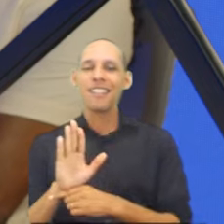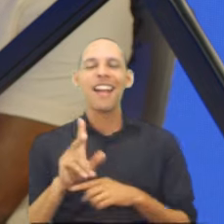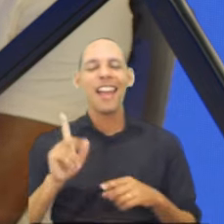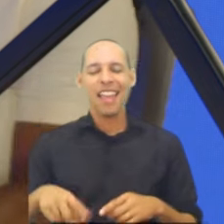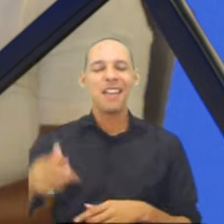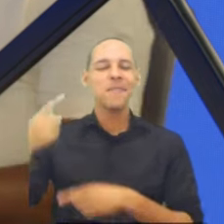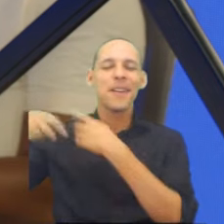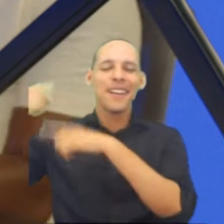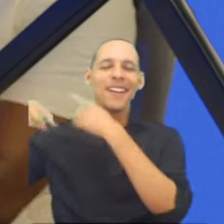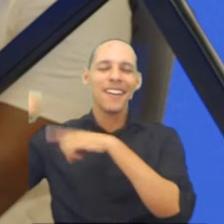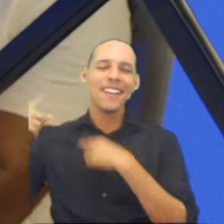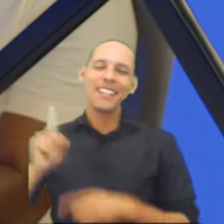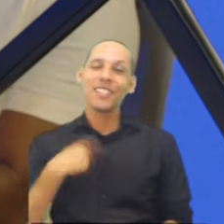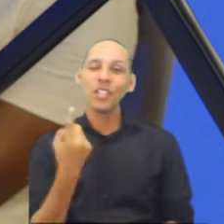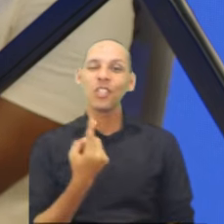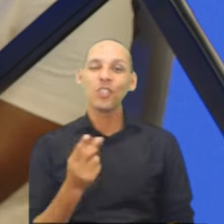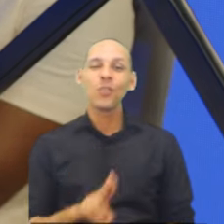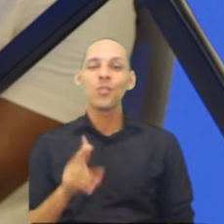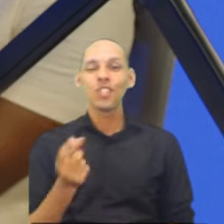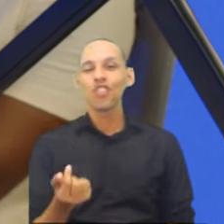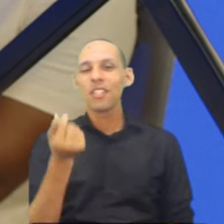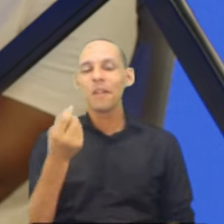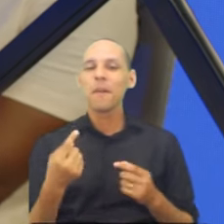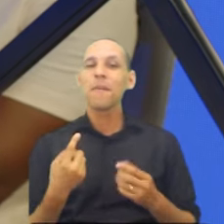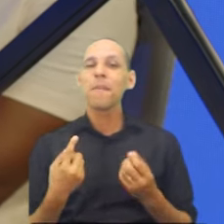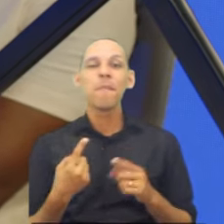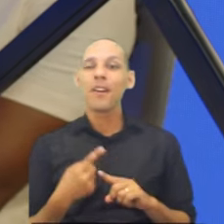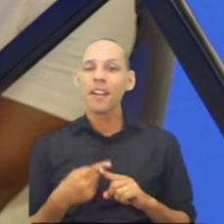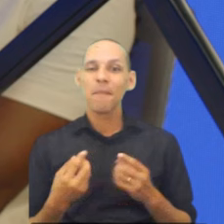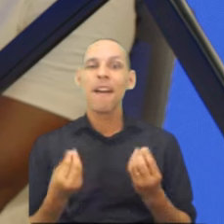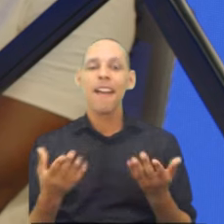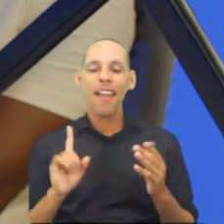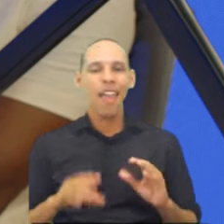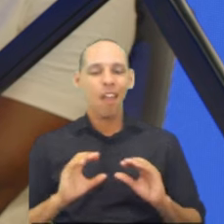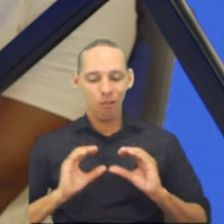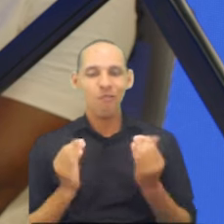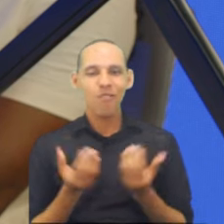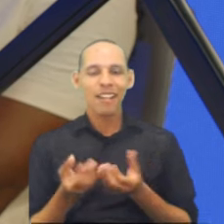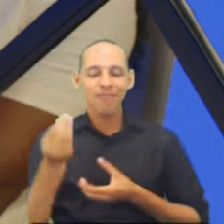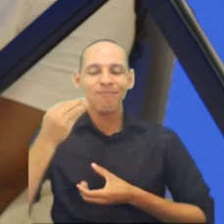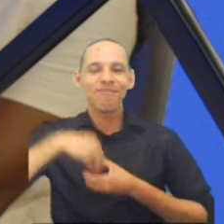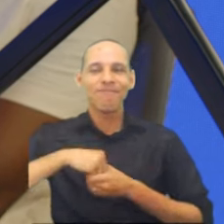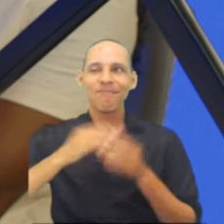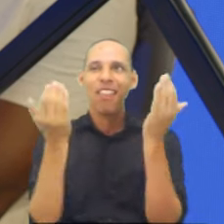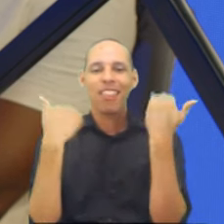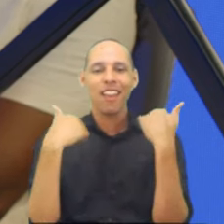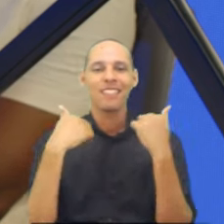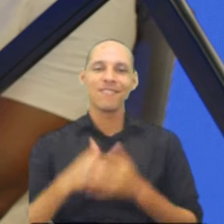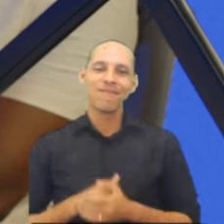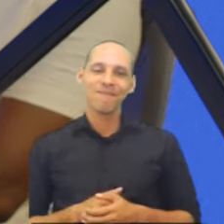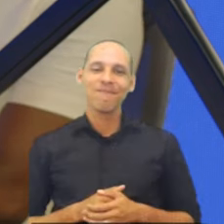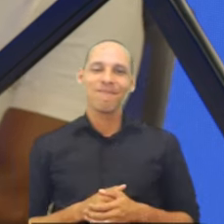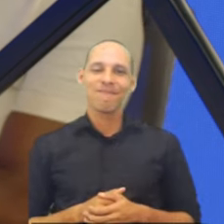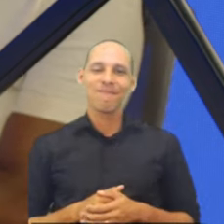disso a gente acaba usando os recursos porque a gente tem um princípio de comunidade entranhado